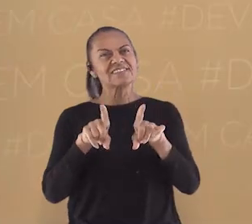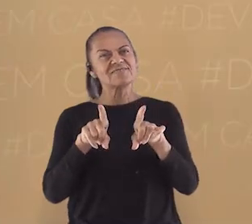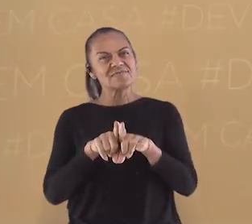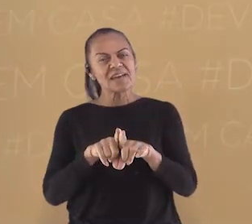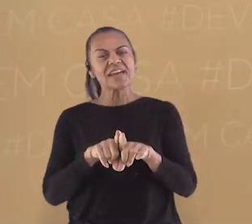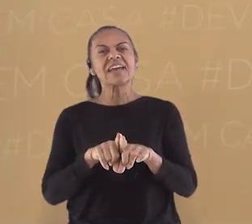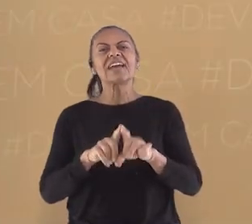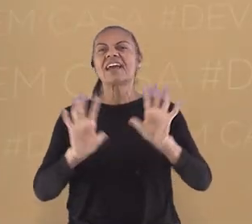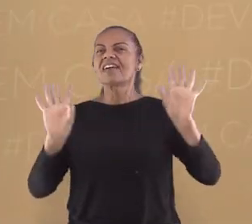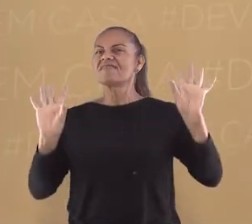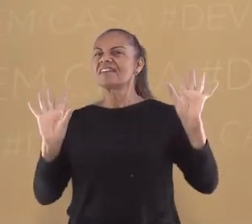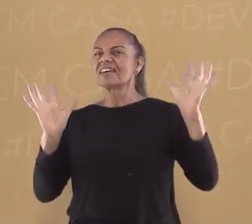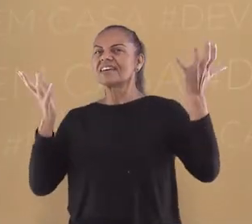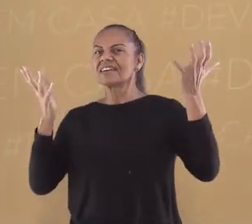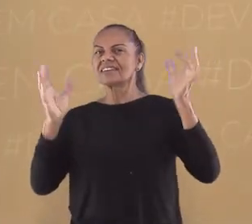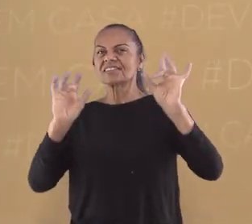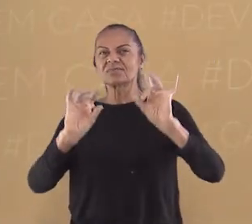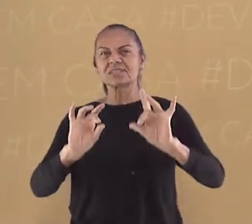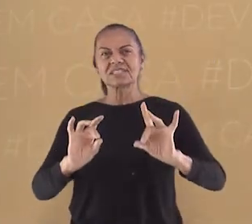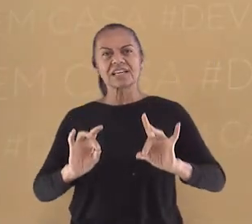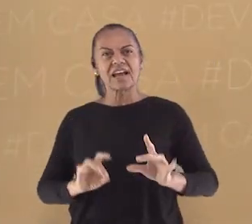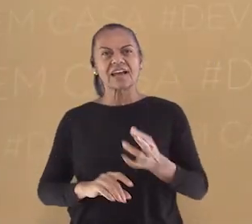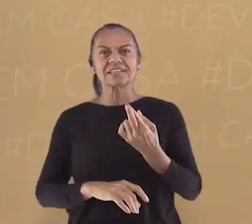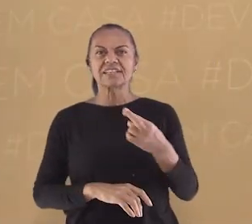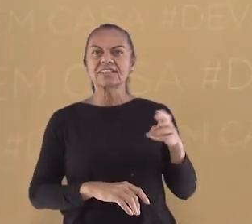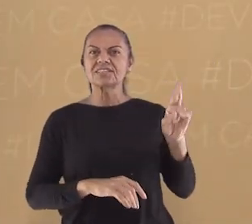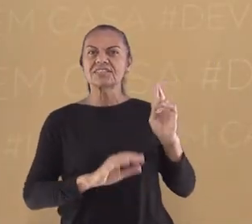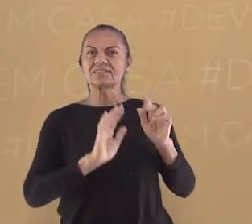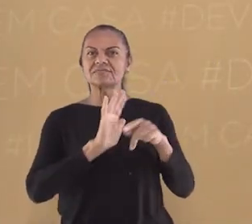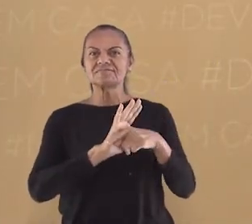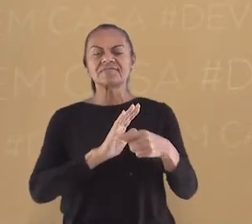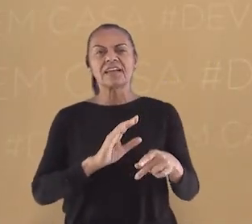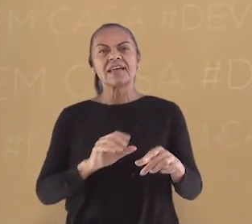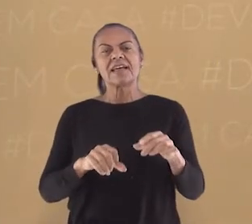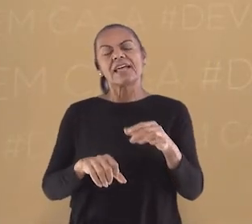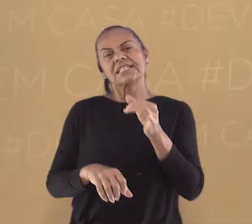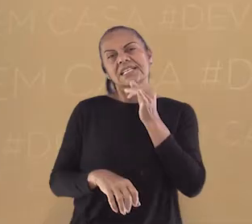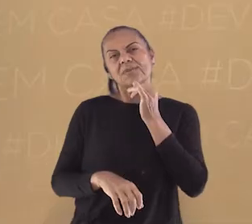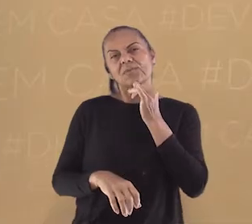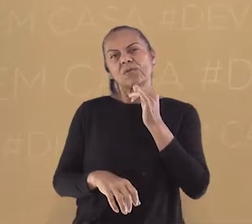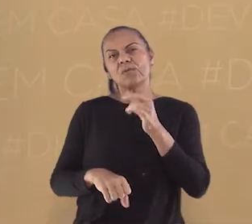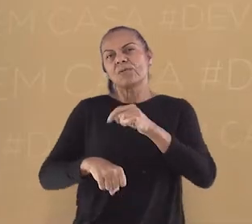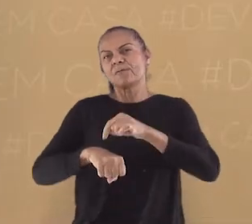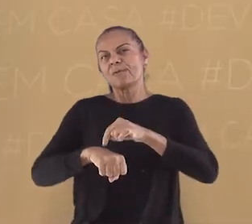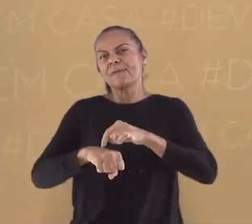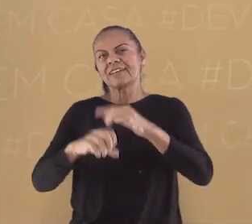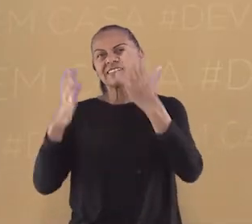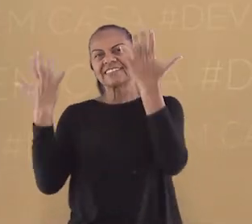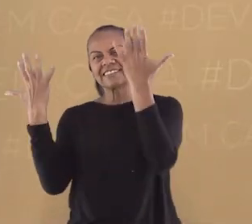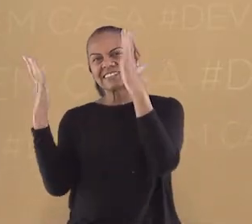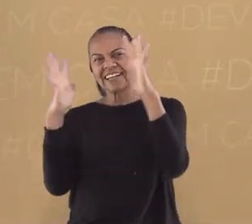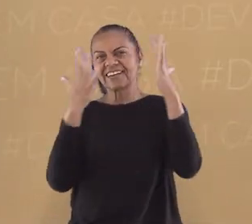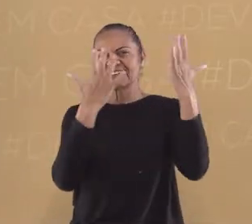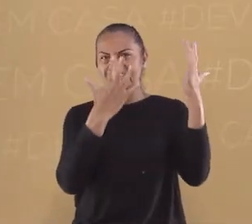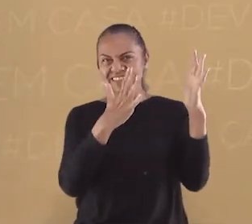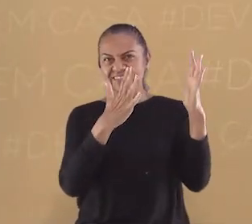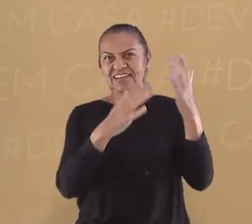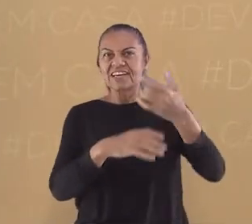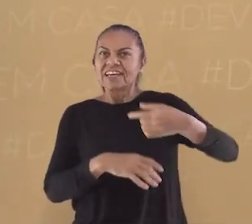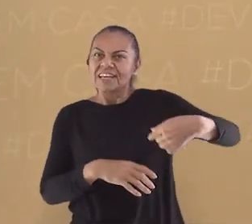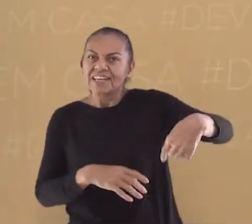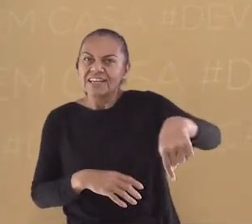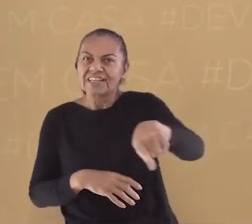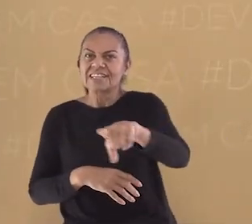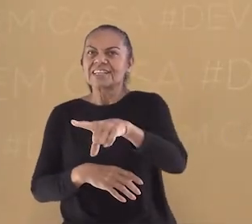especiais, religiosas ou não, como os momentos de celebração. Todos nós, em nosso